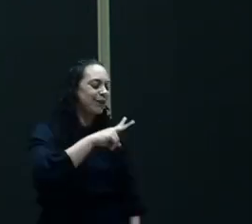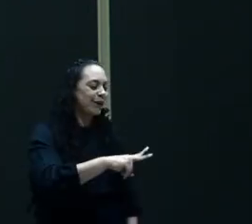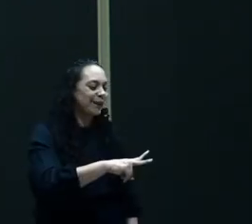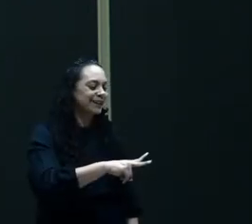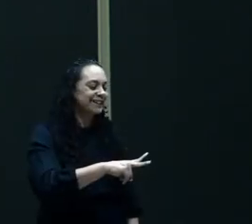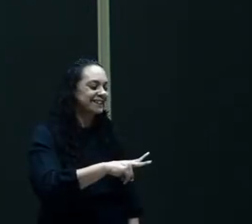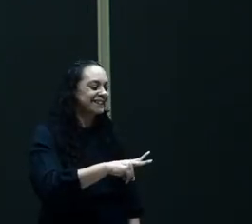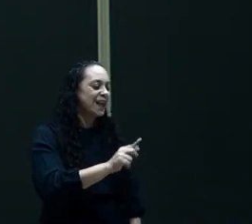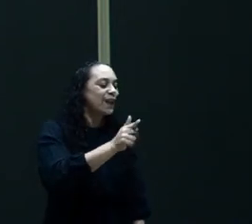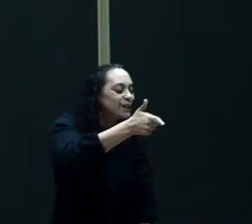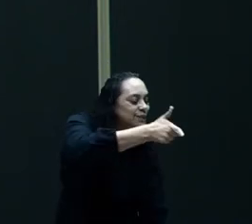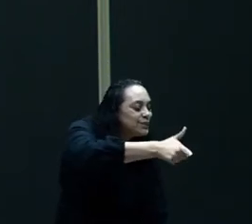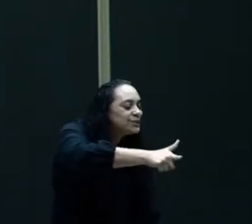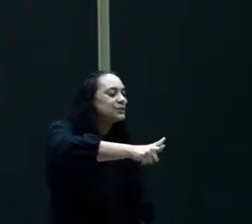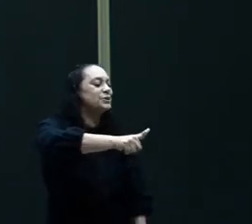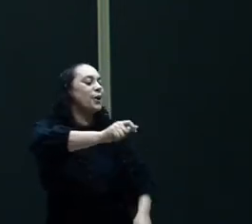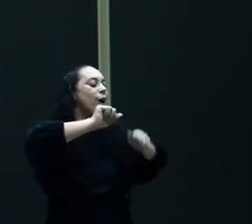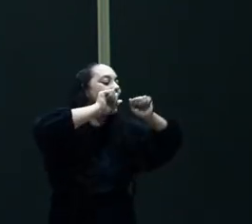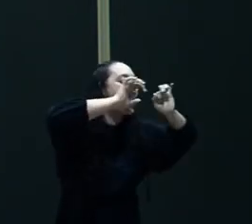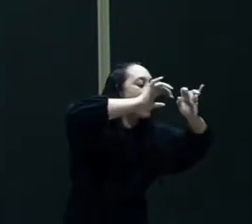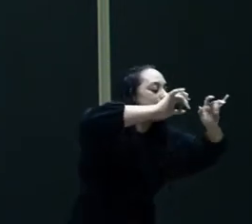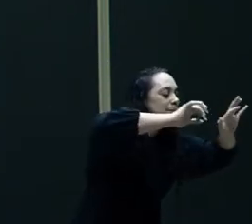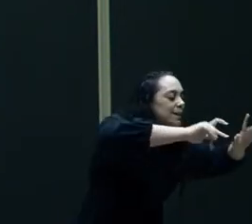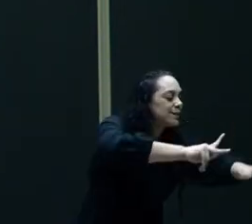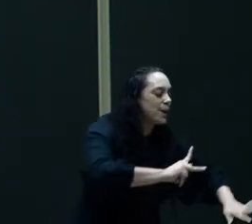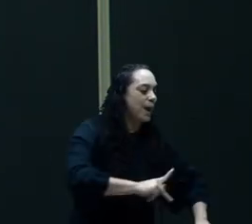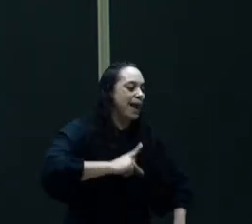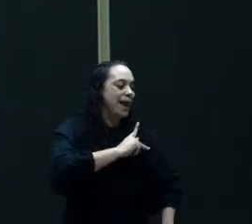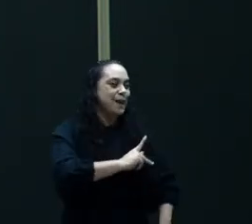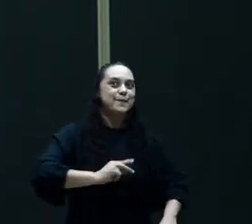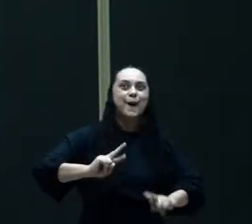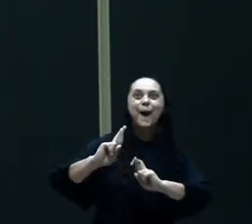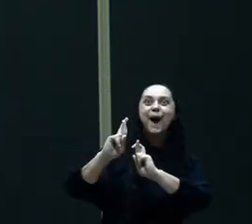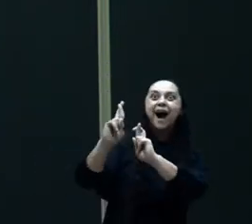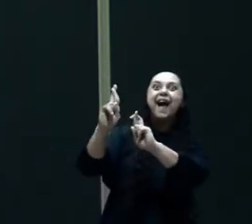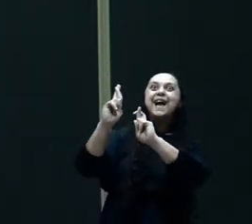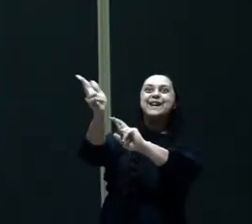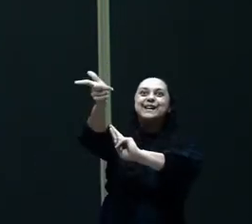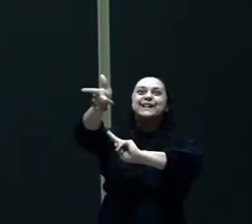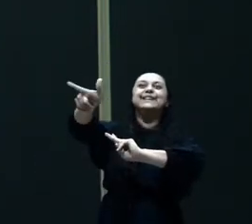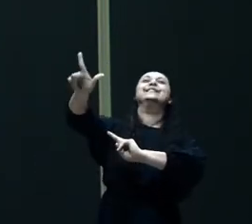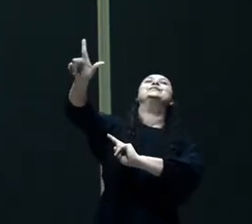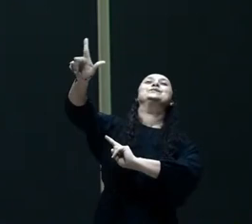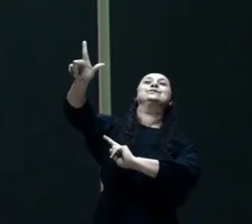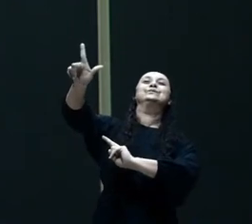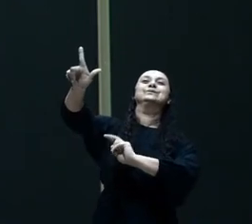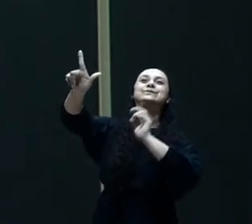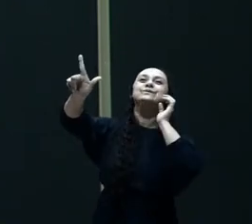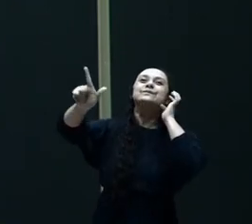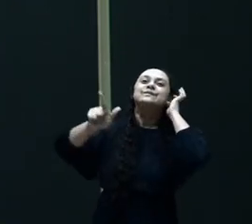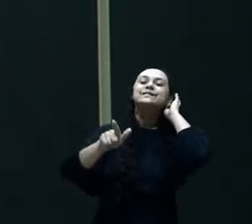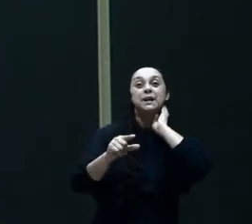renova a confiança de Paulo na promessa ol o que diz o versículo